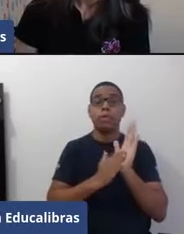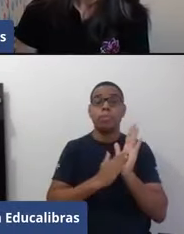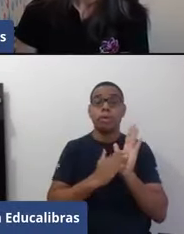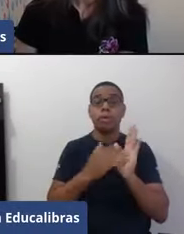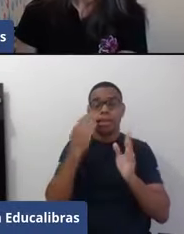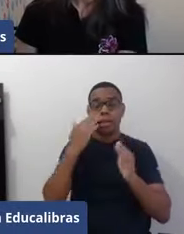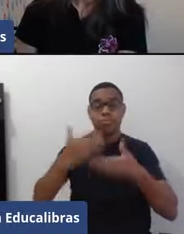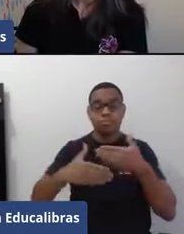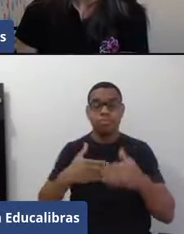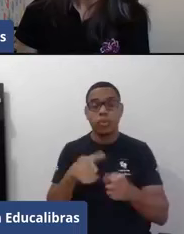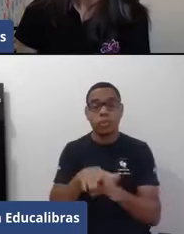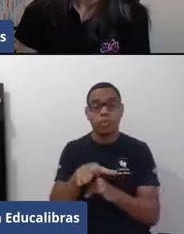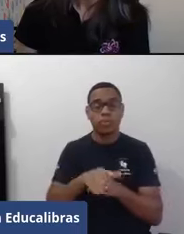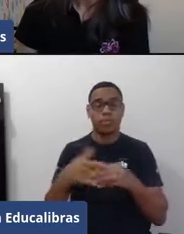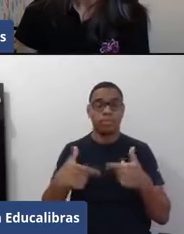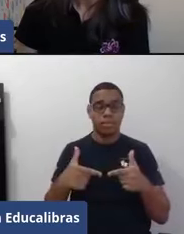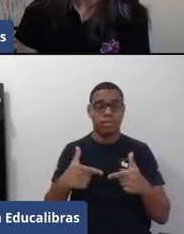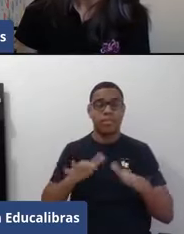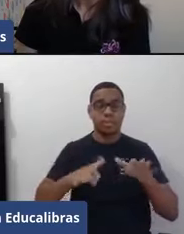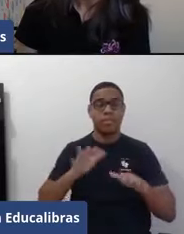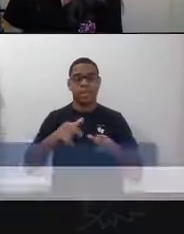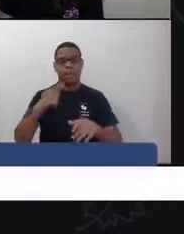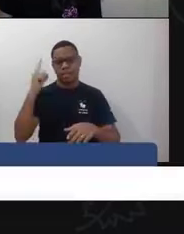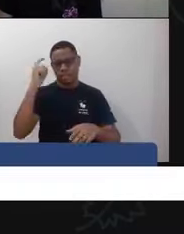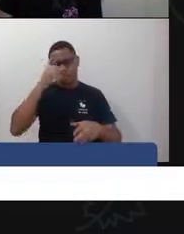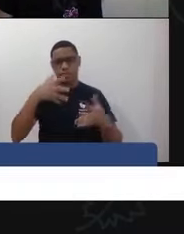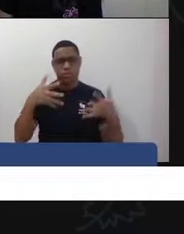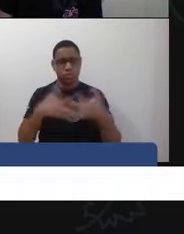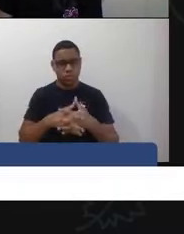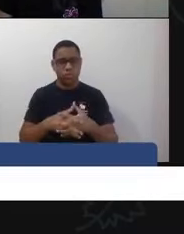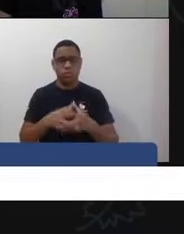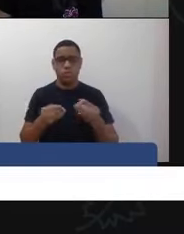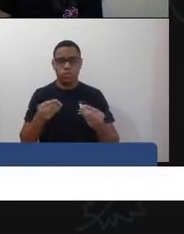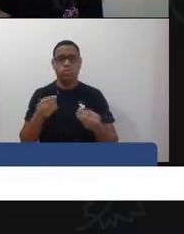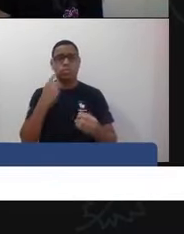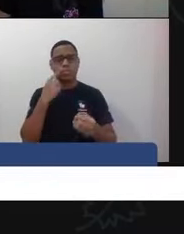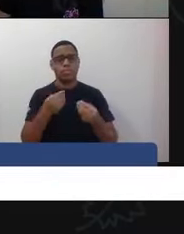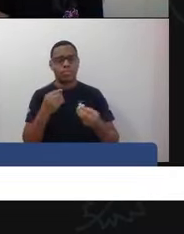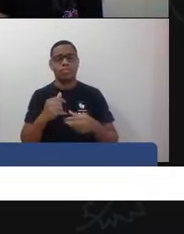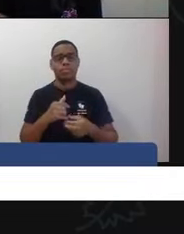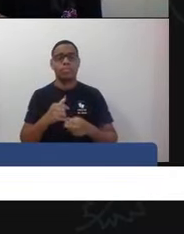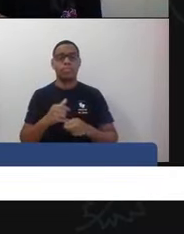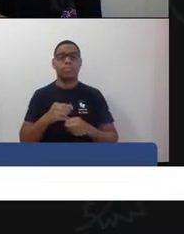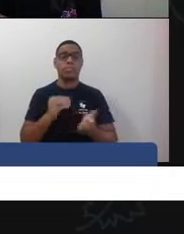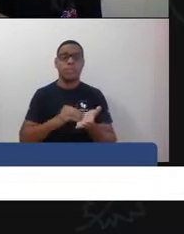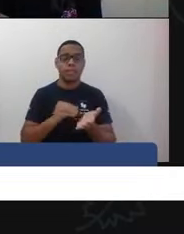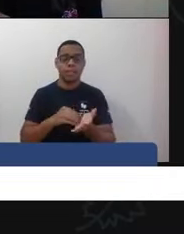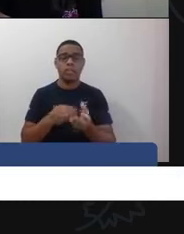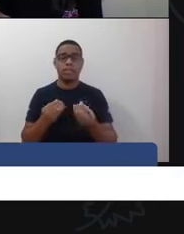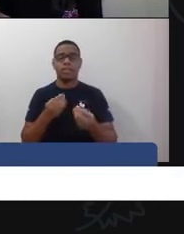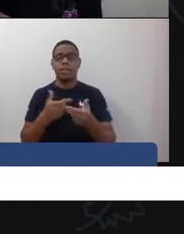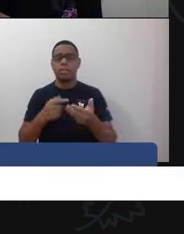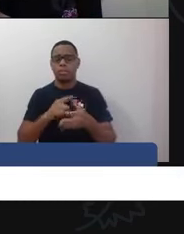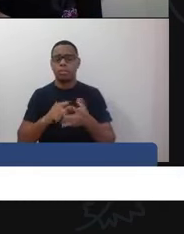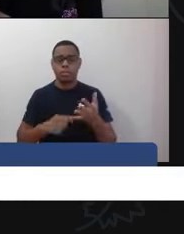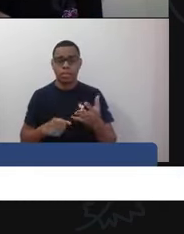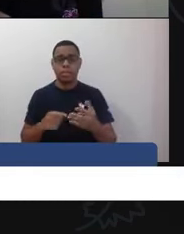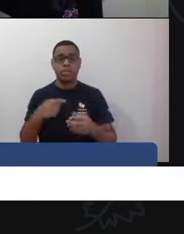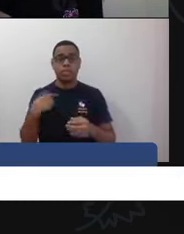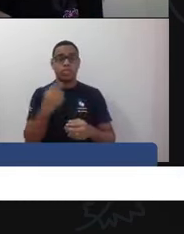o trabalho do Conselho, que às vezes é complicado por falta de recursos humanos, por falta de uma série de coisas, nós